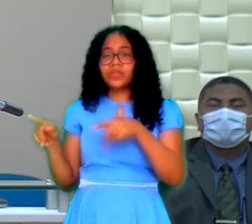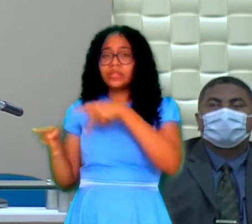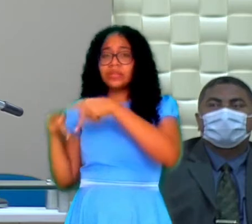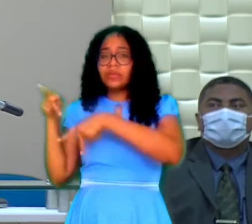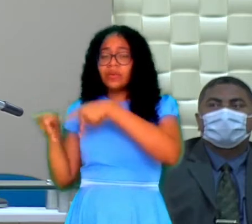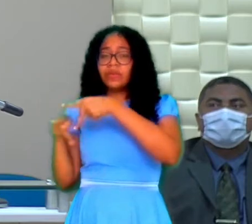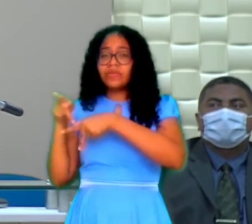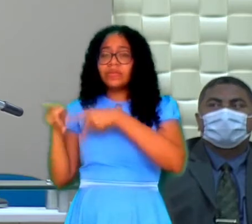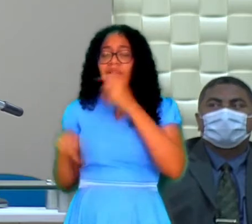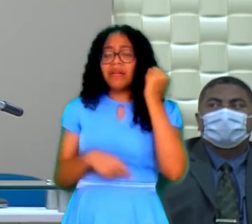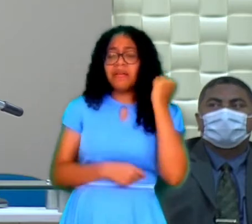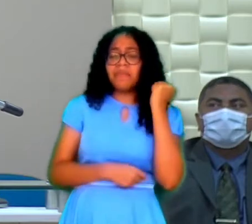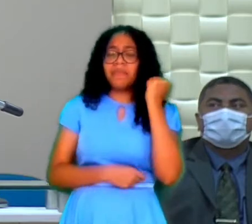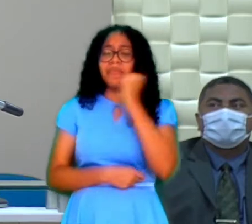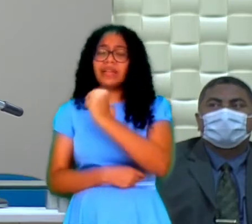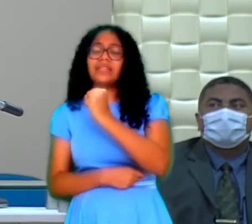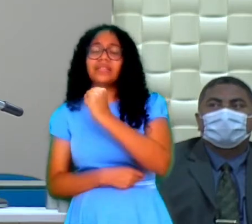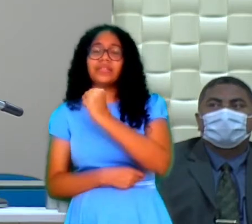matavam